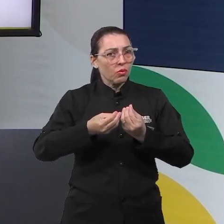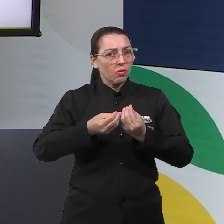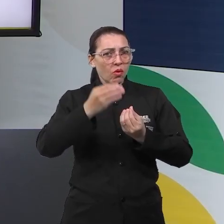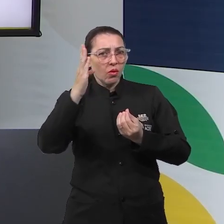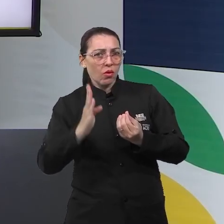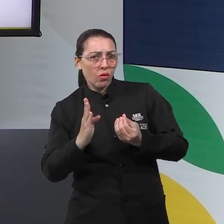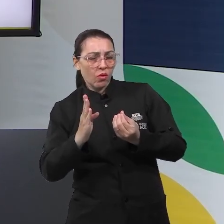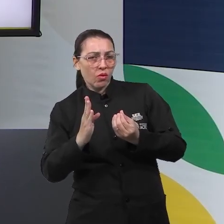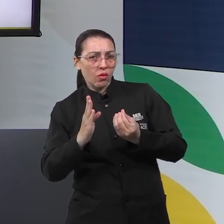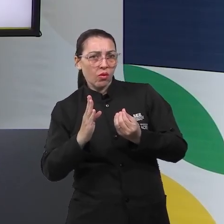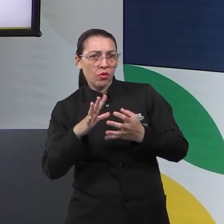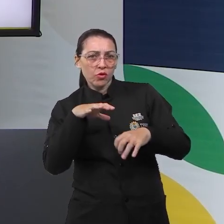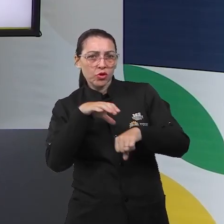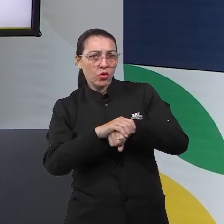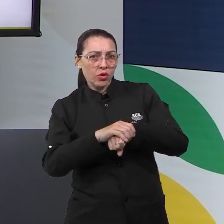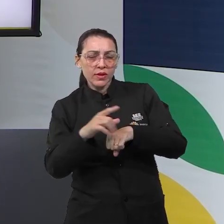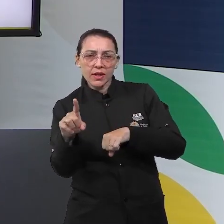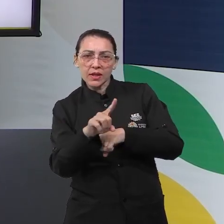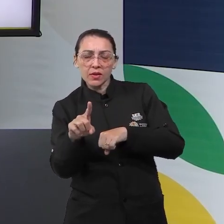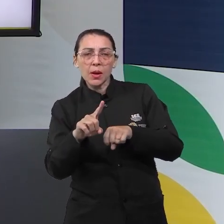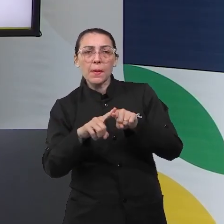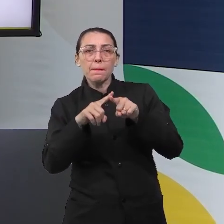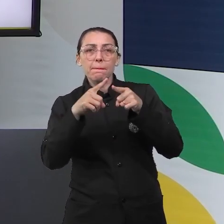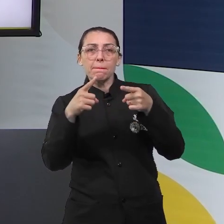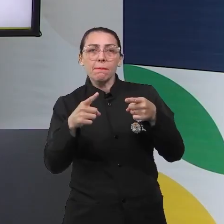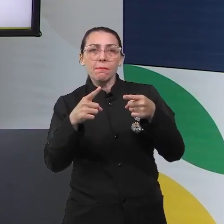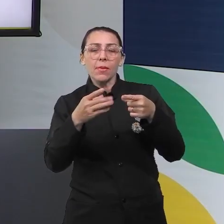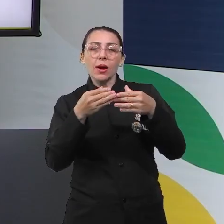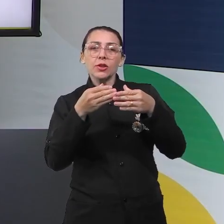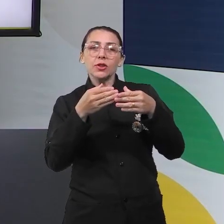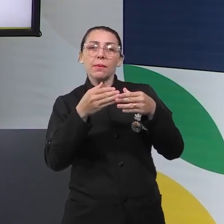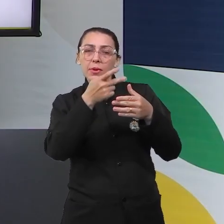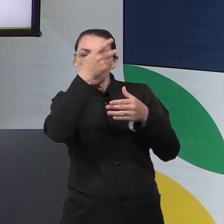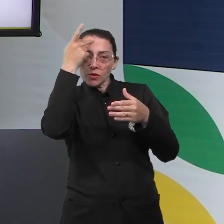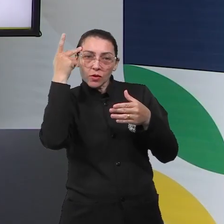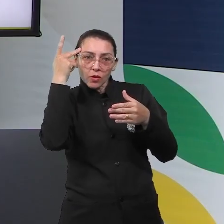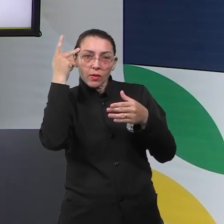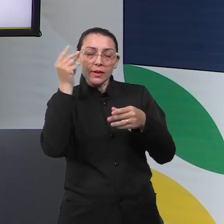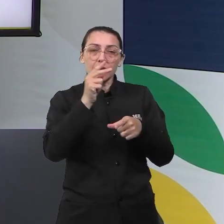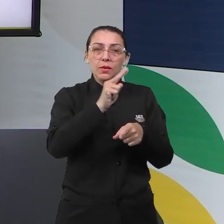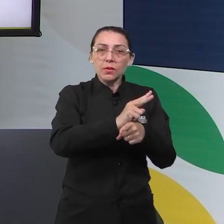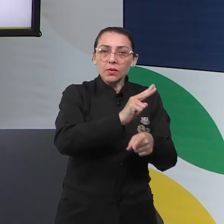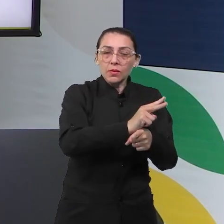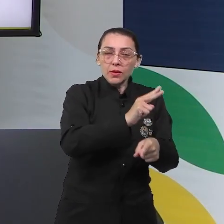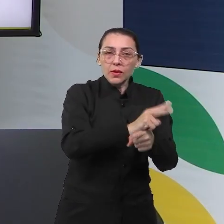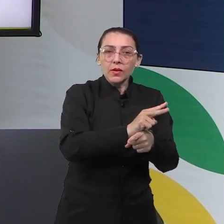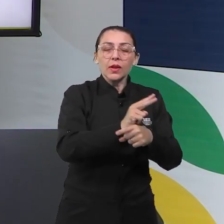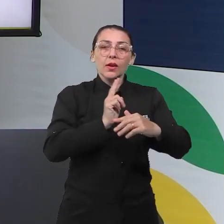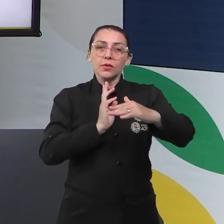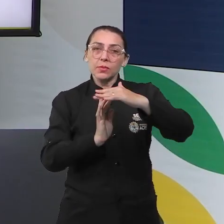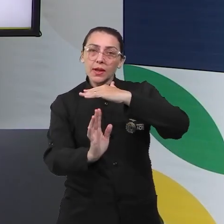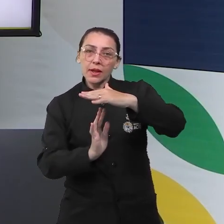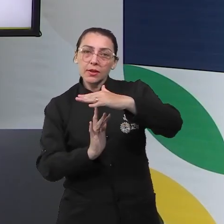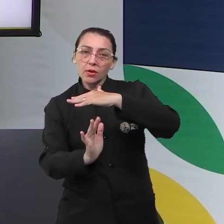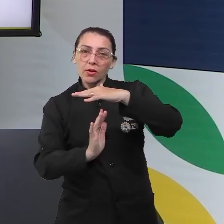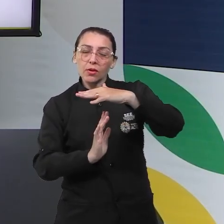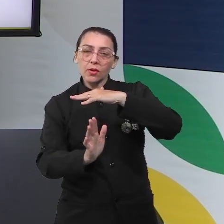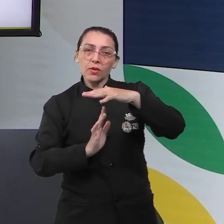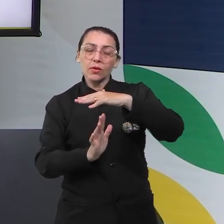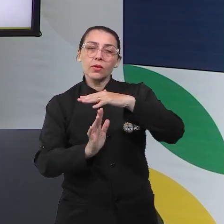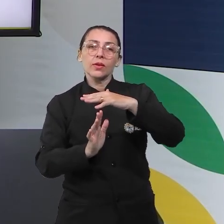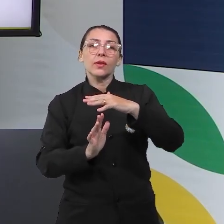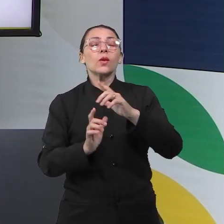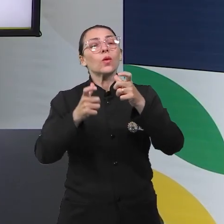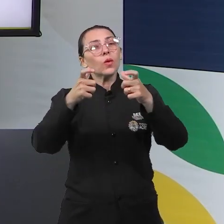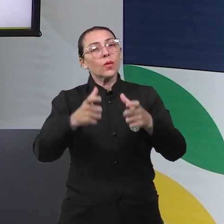significa colônia de colonização, mas colônia de abrigo, tá? De processo migratório. Então, nós